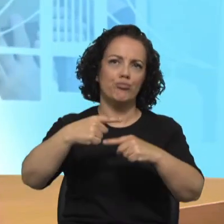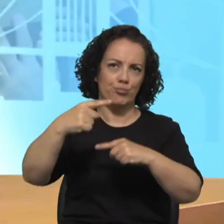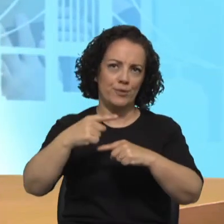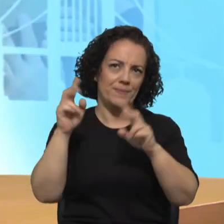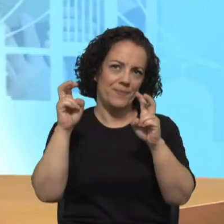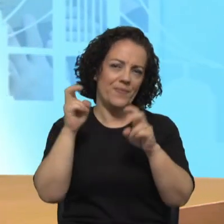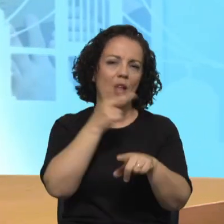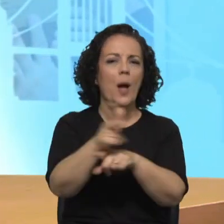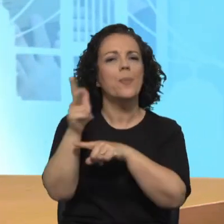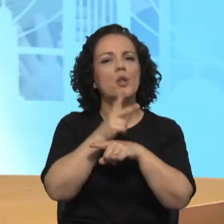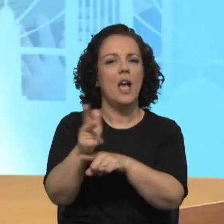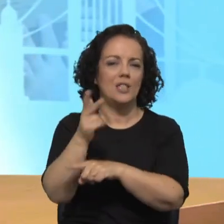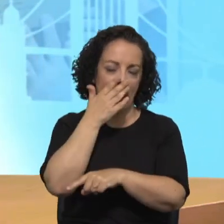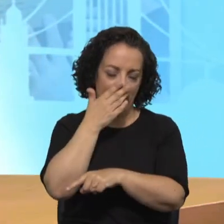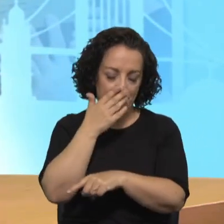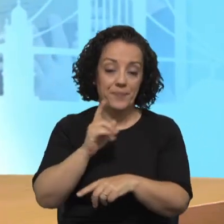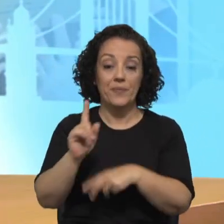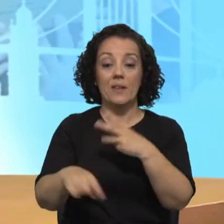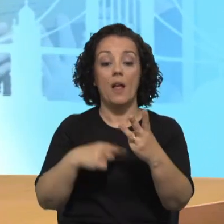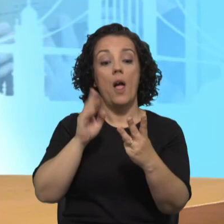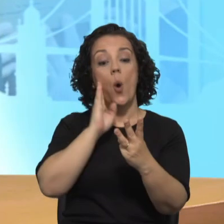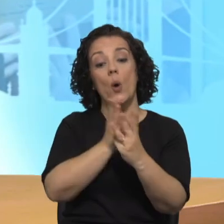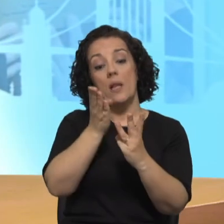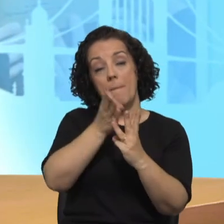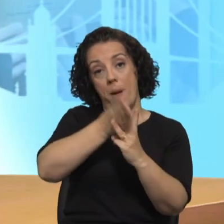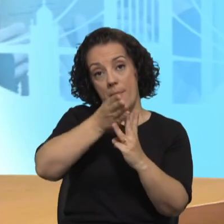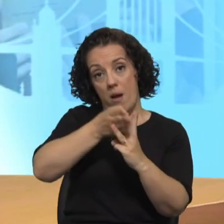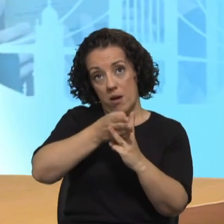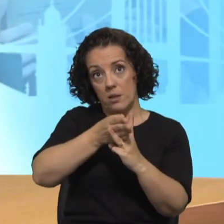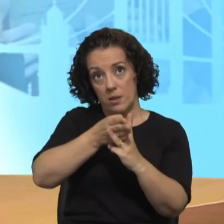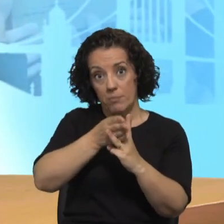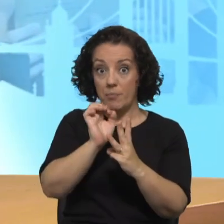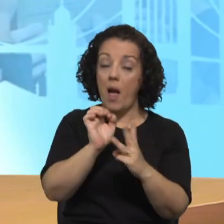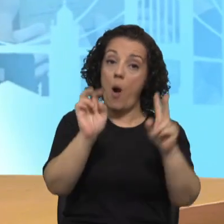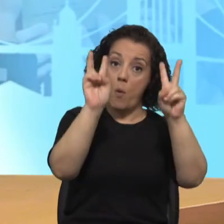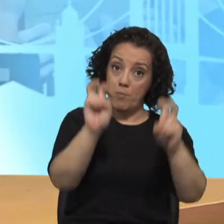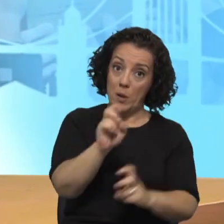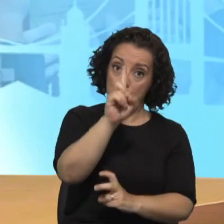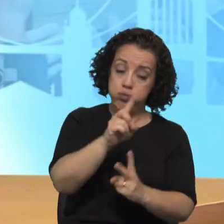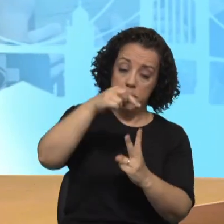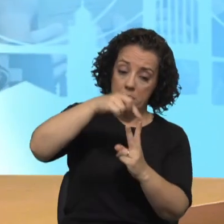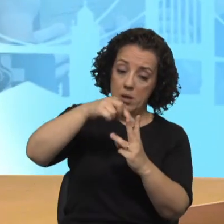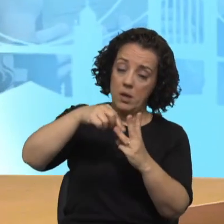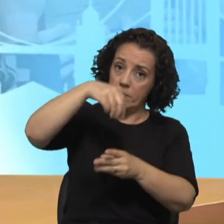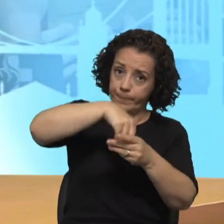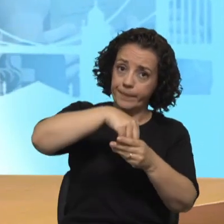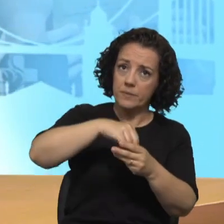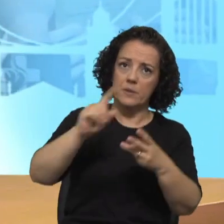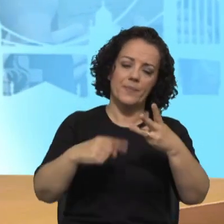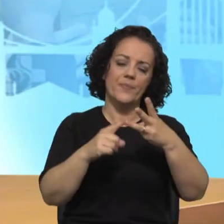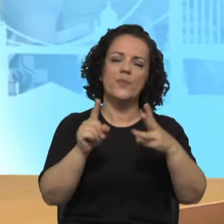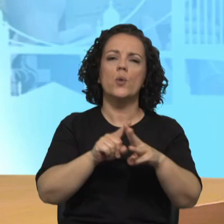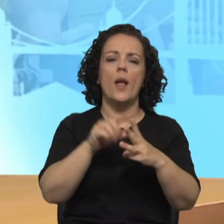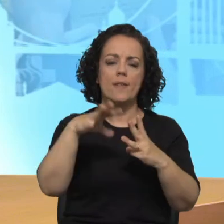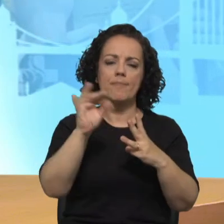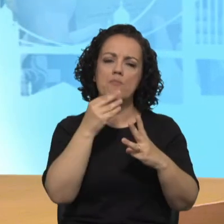de reportagem, assim. E depois a última parte, ainda sempre em cada capítulo, tem a ver aquilo que eu chamo o best-of, que